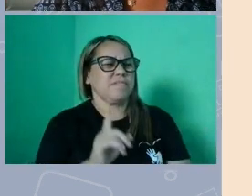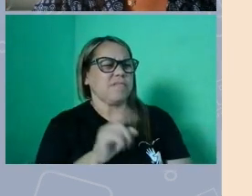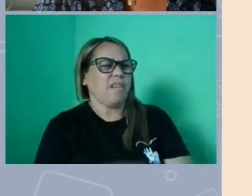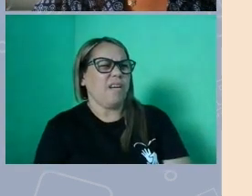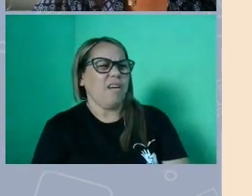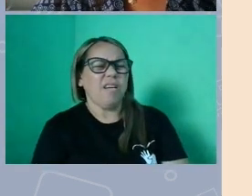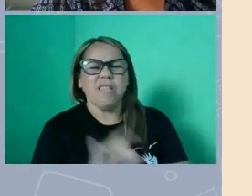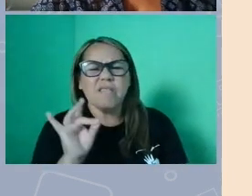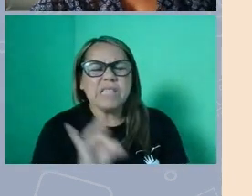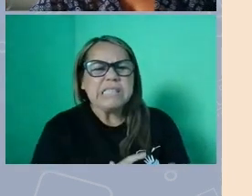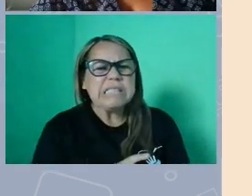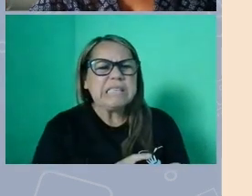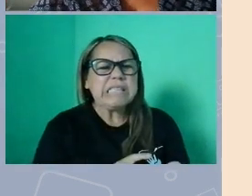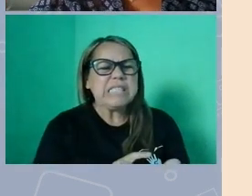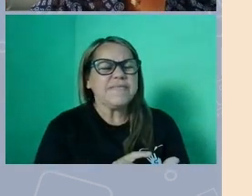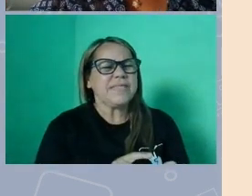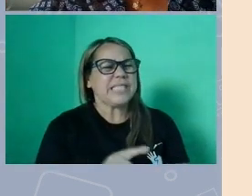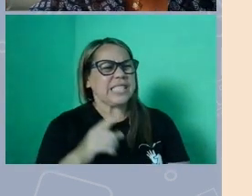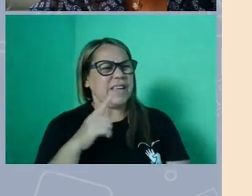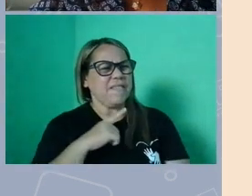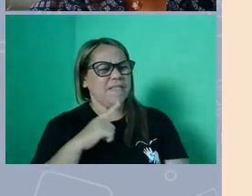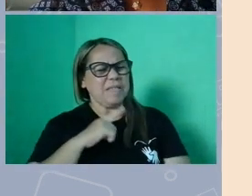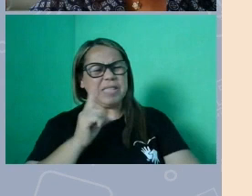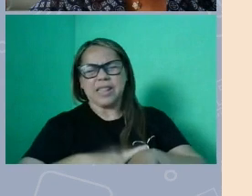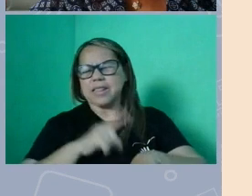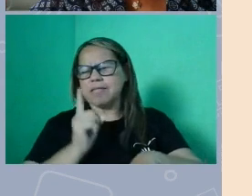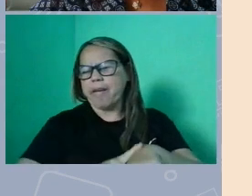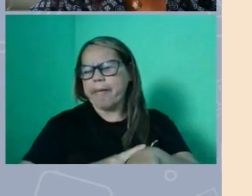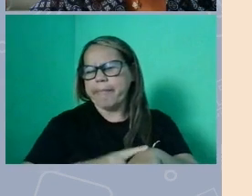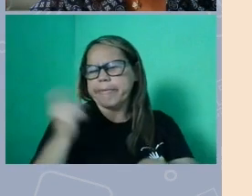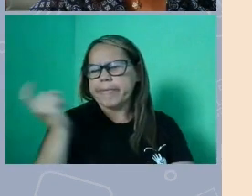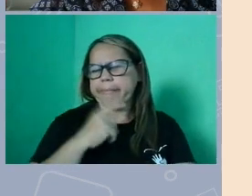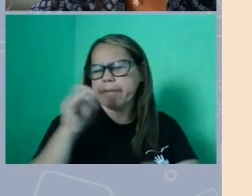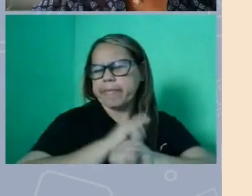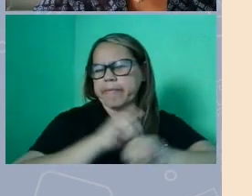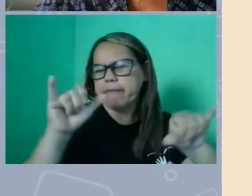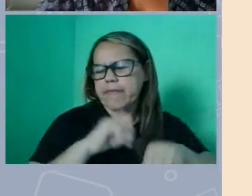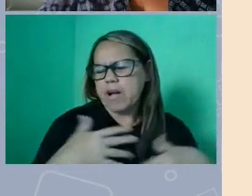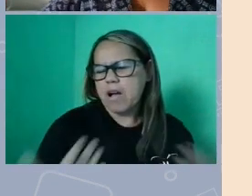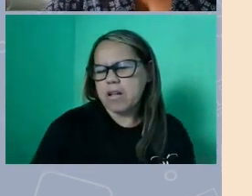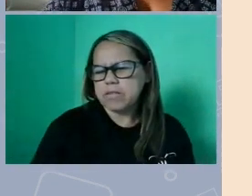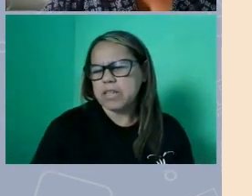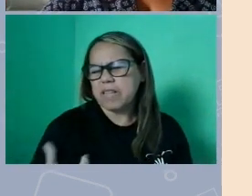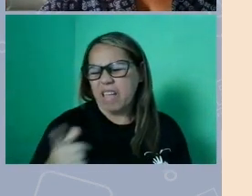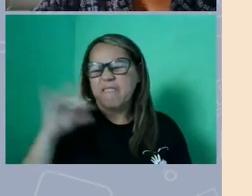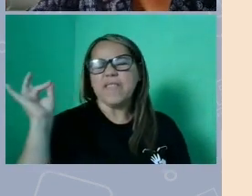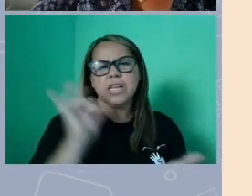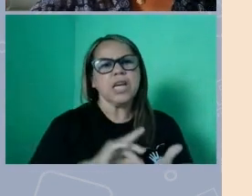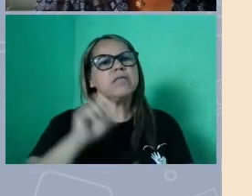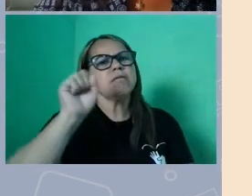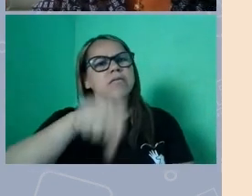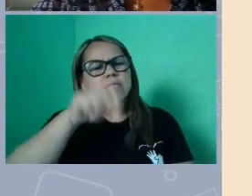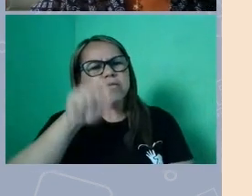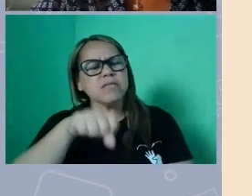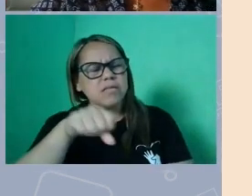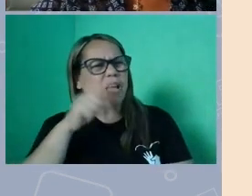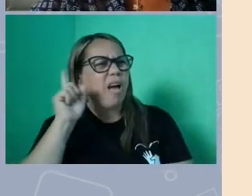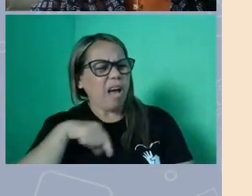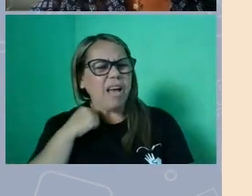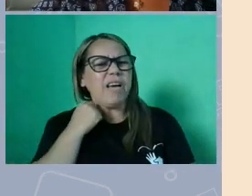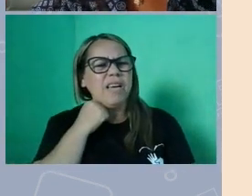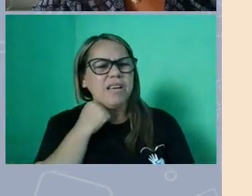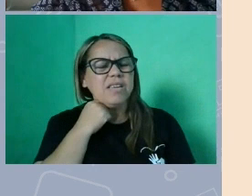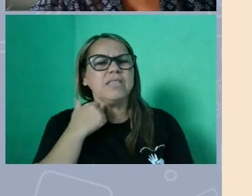vivemos em tempos de fake news né verídico verdade será que é isso gente